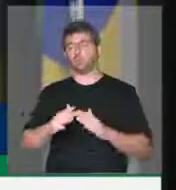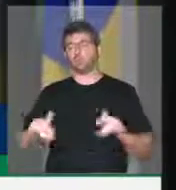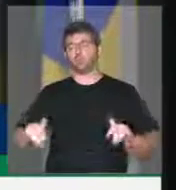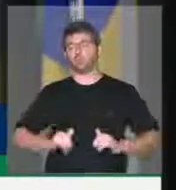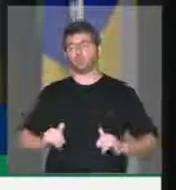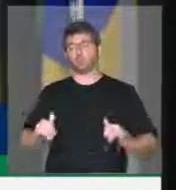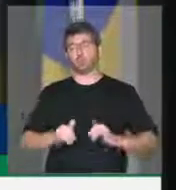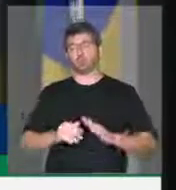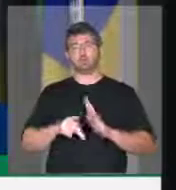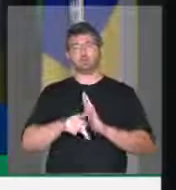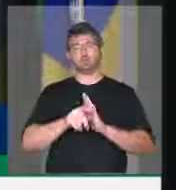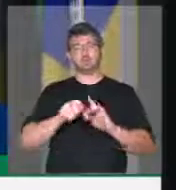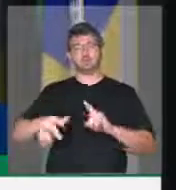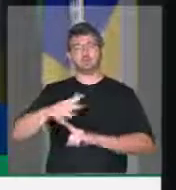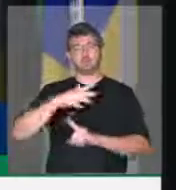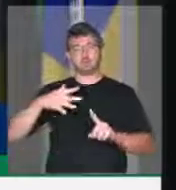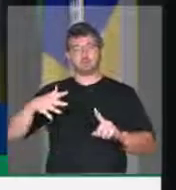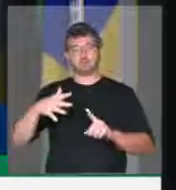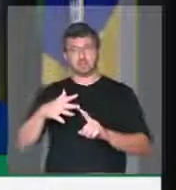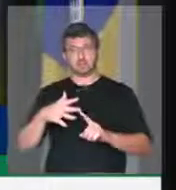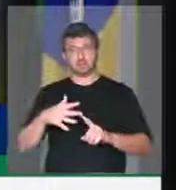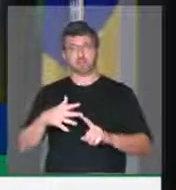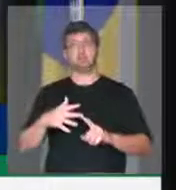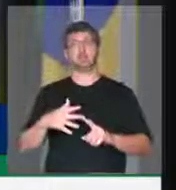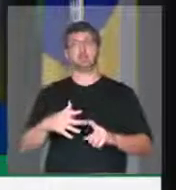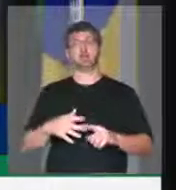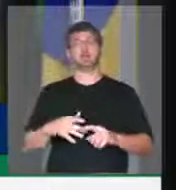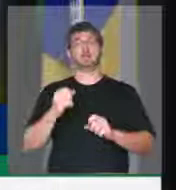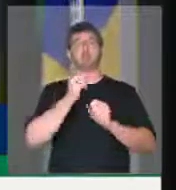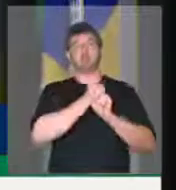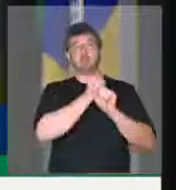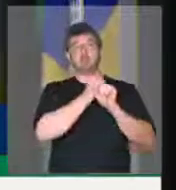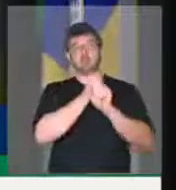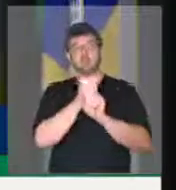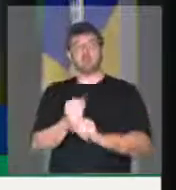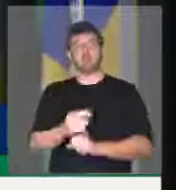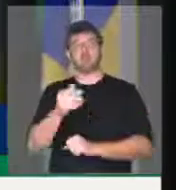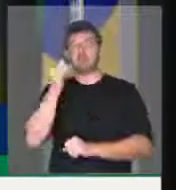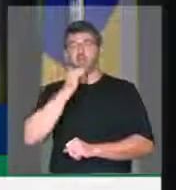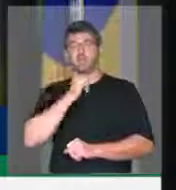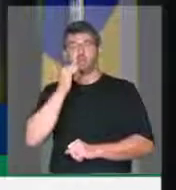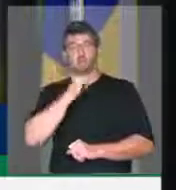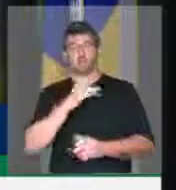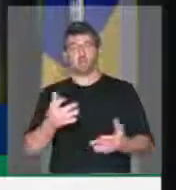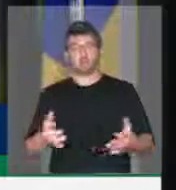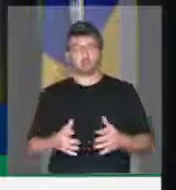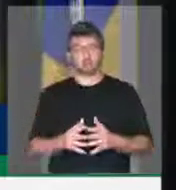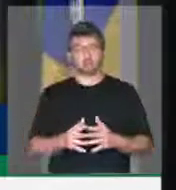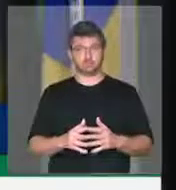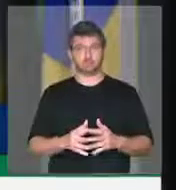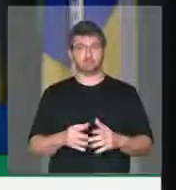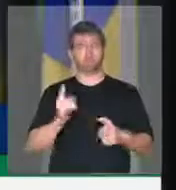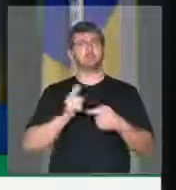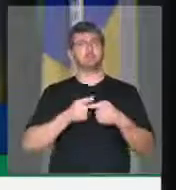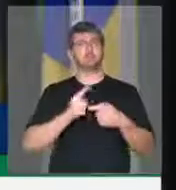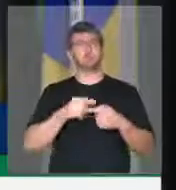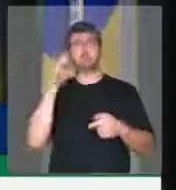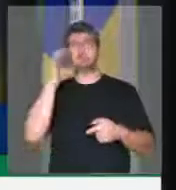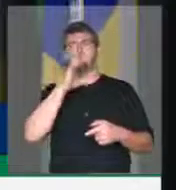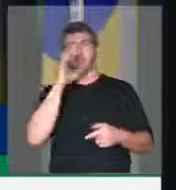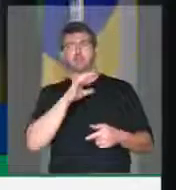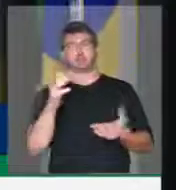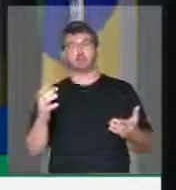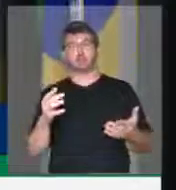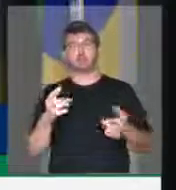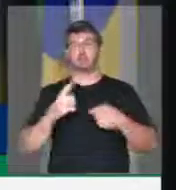imposto à sociedade brasileira nos últimos 3 anos e meio terá sido em vão. Por que tanta pressa?